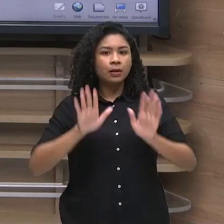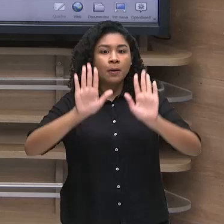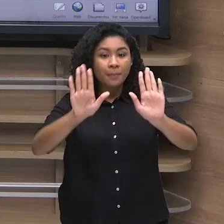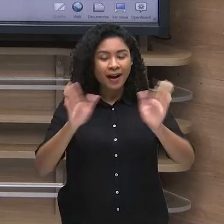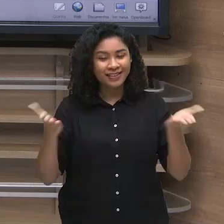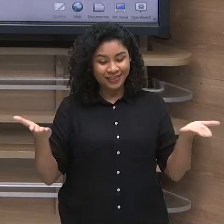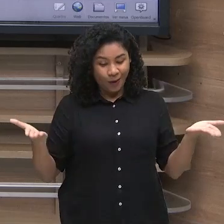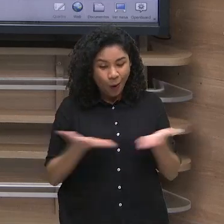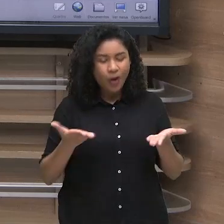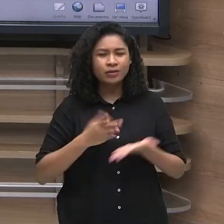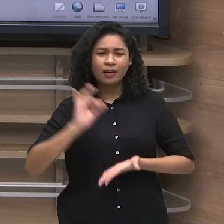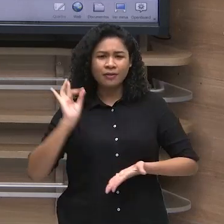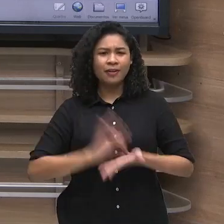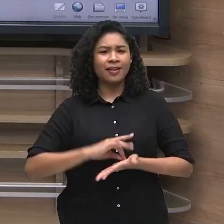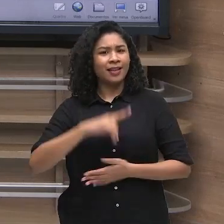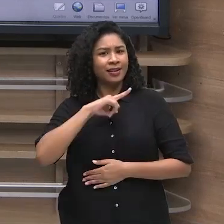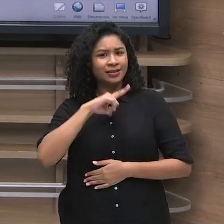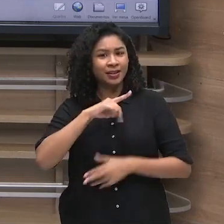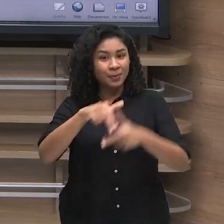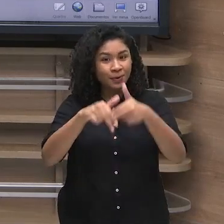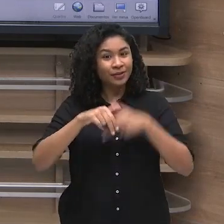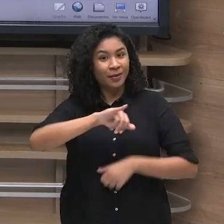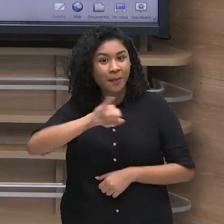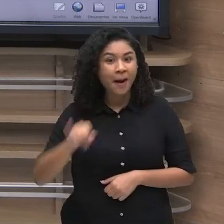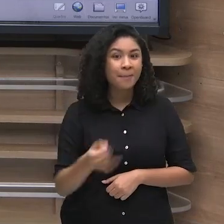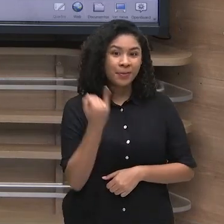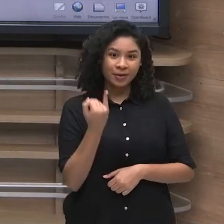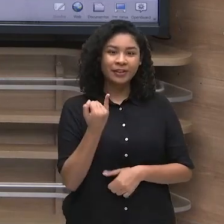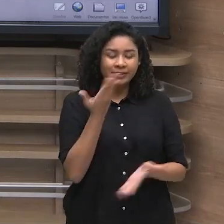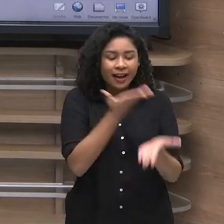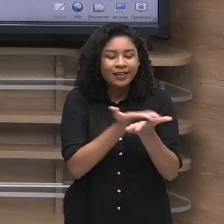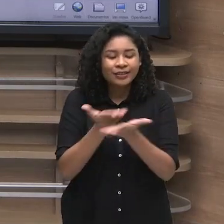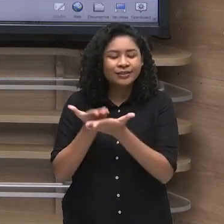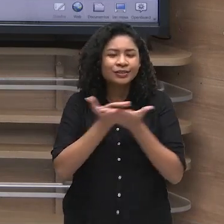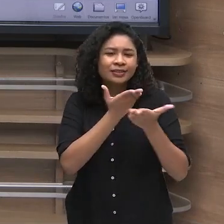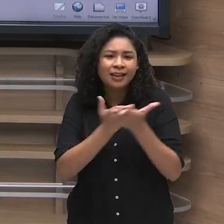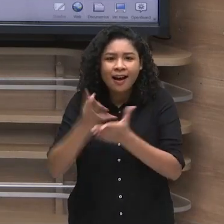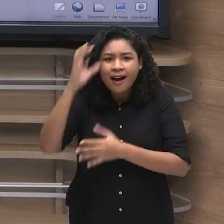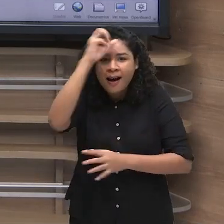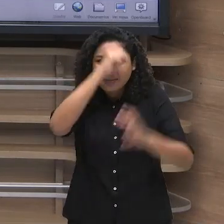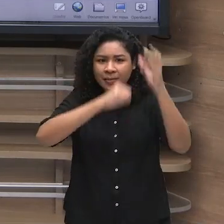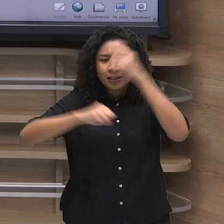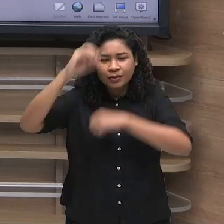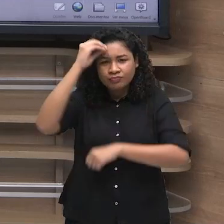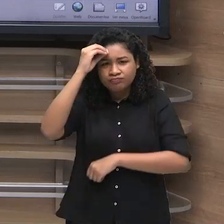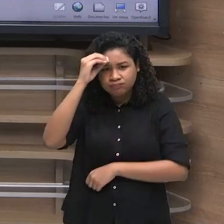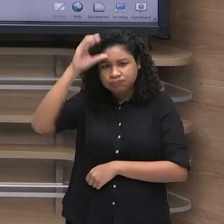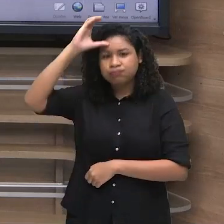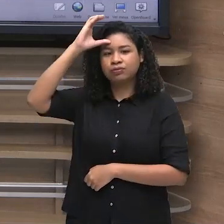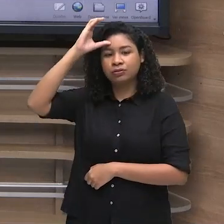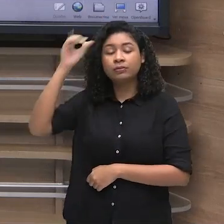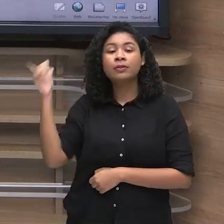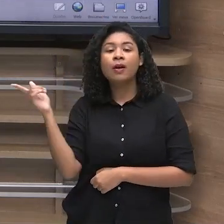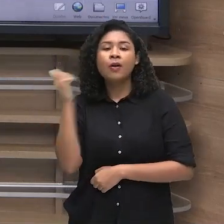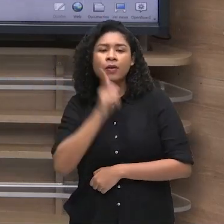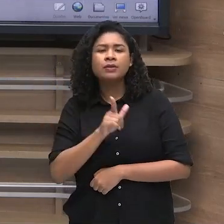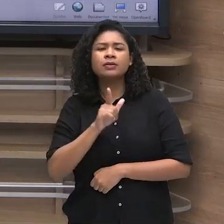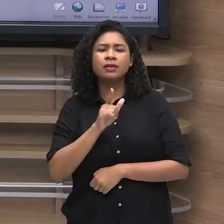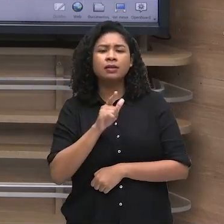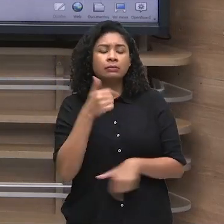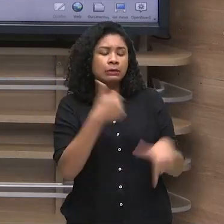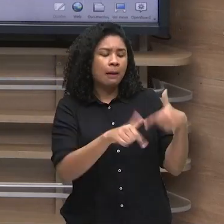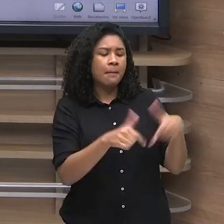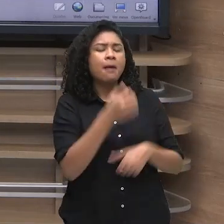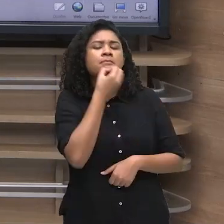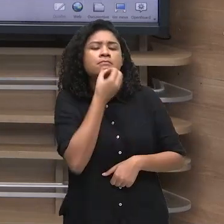temos o presente. Vamos aproveitar, amores da minha vida? Estudando, aprendendo, para você ter um ótimo emprego, né?